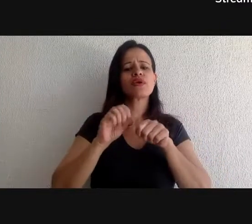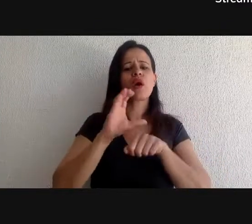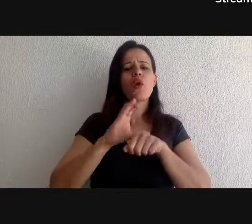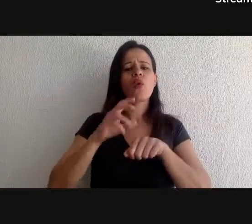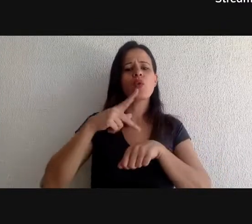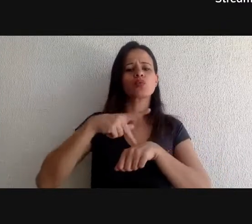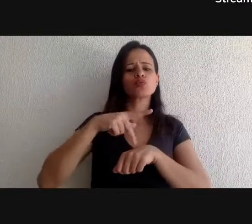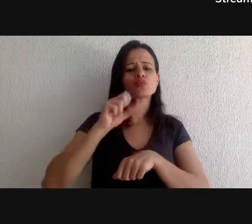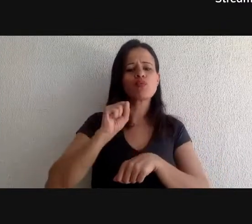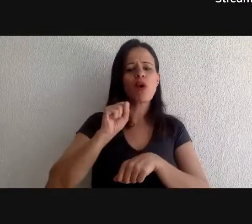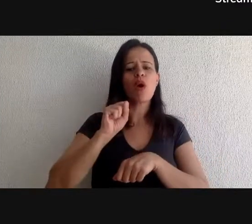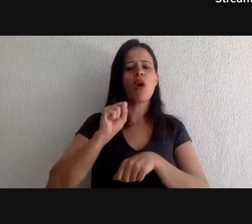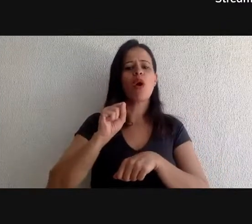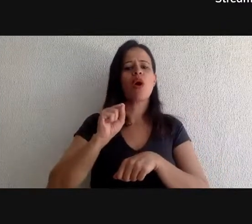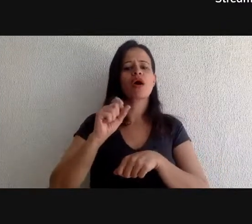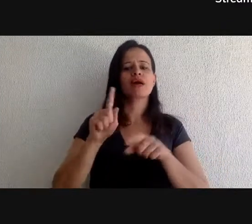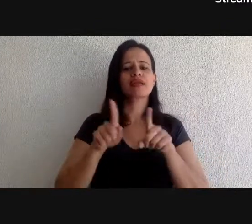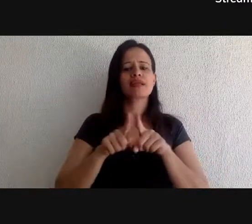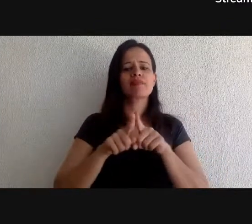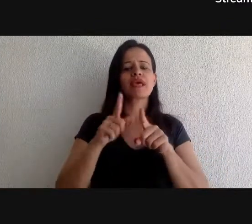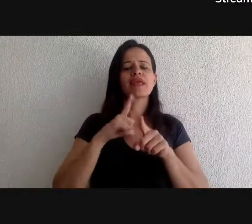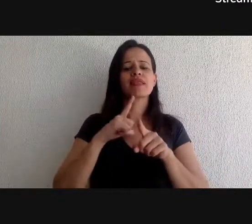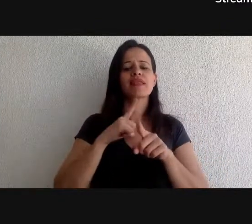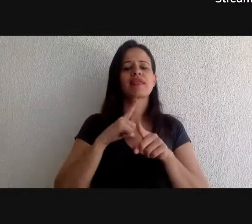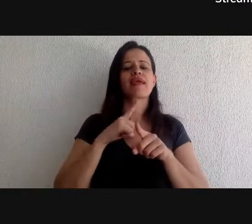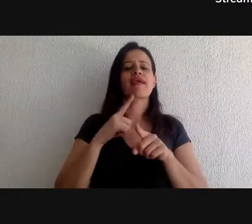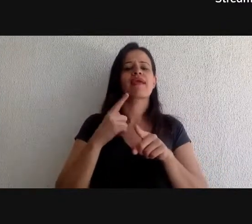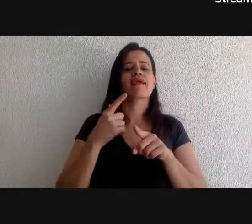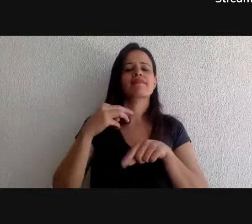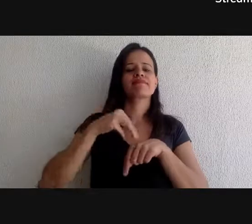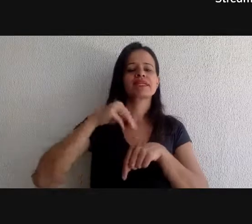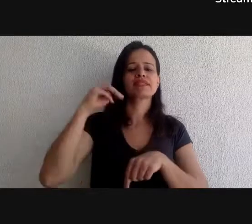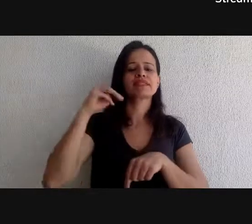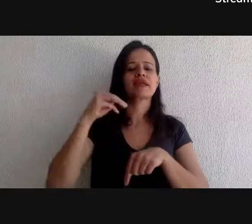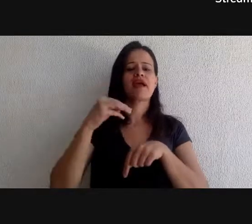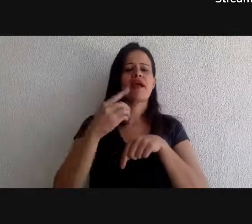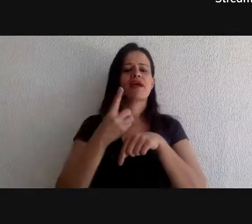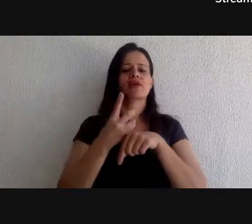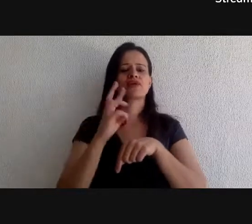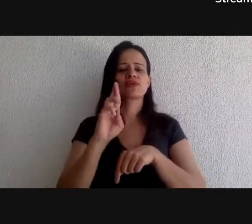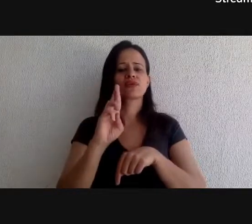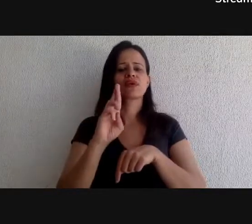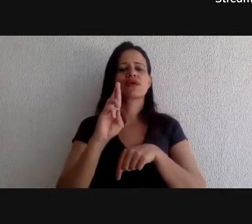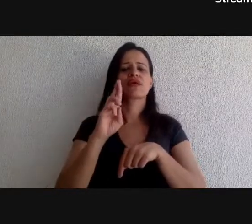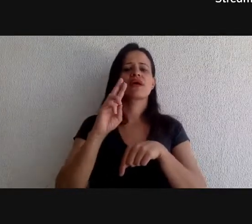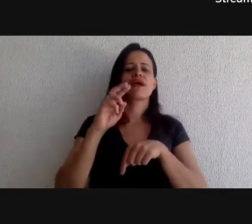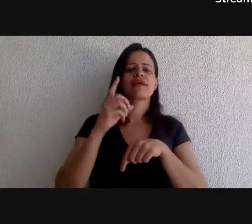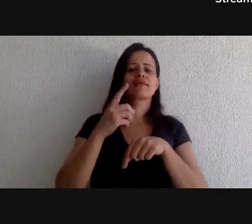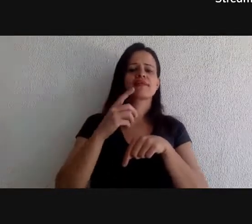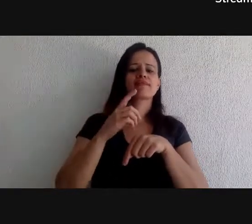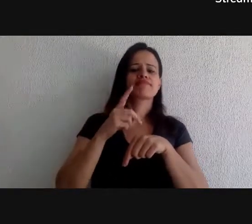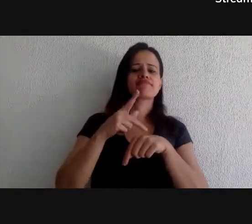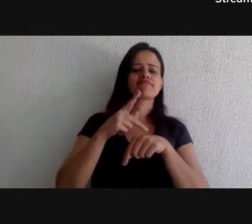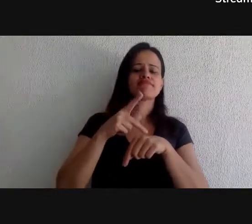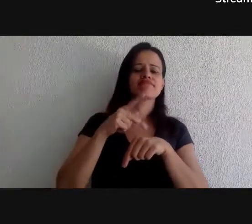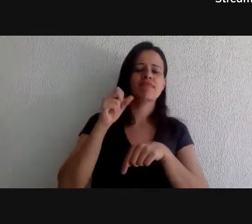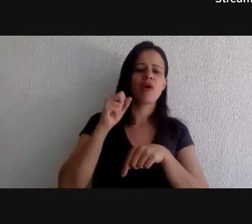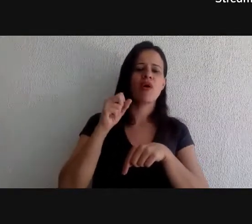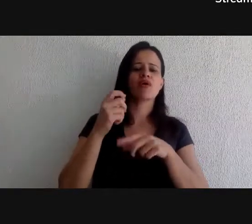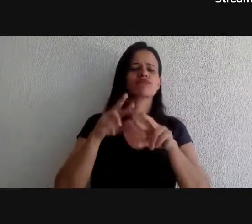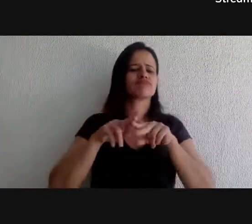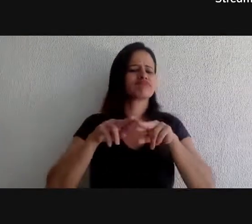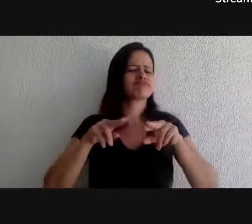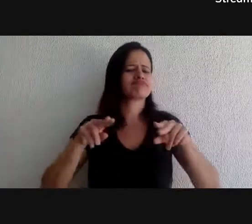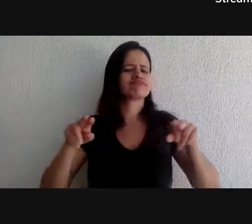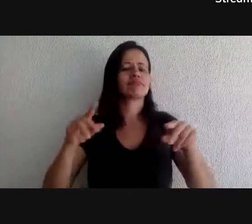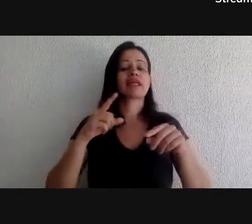sensu, também tem esse programa de pós-estrito sensu, de mestrado em poder